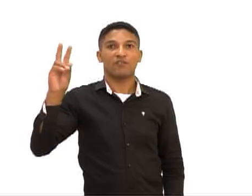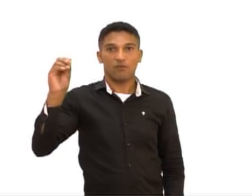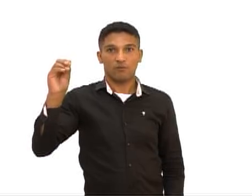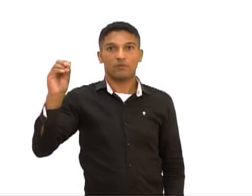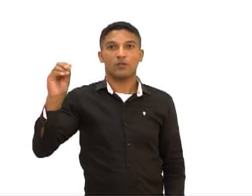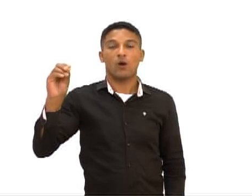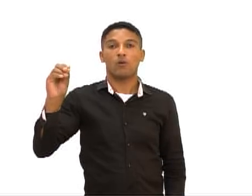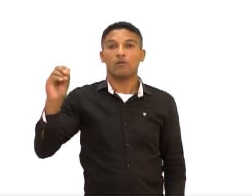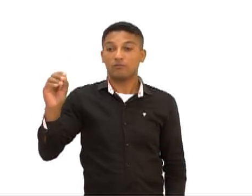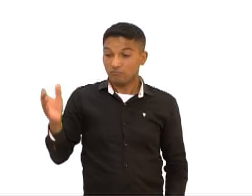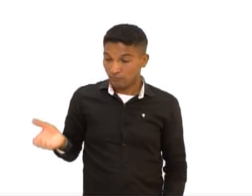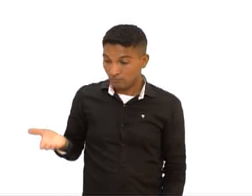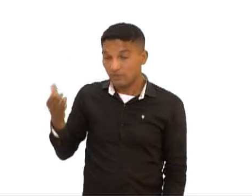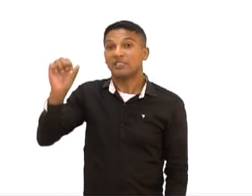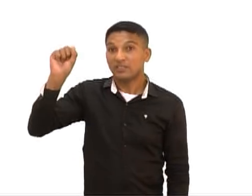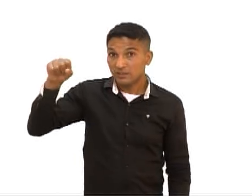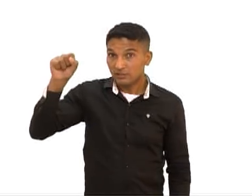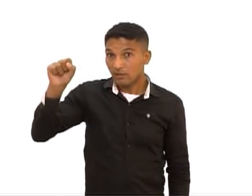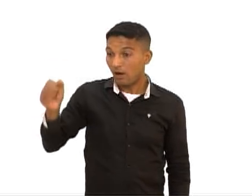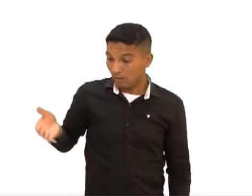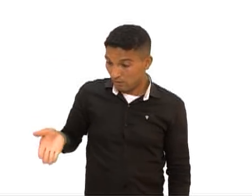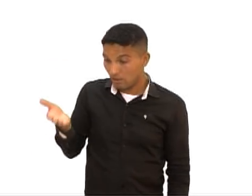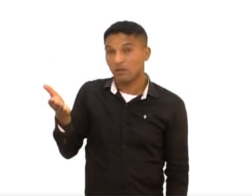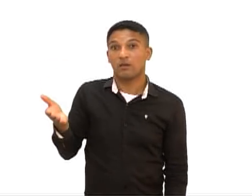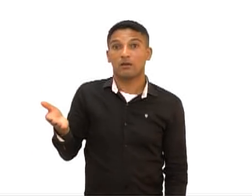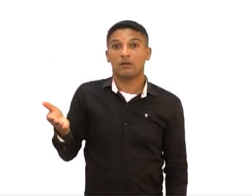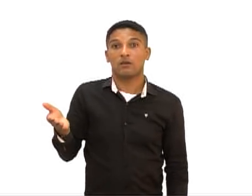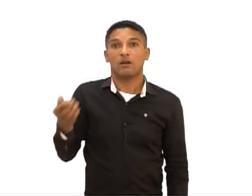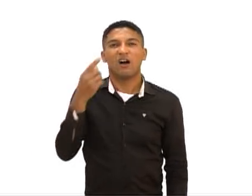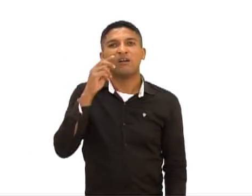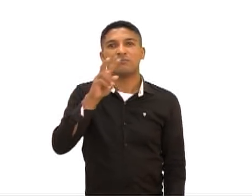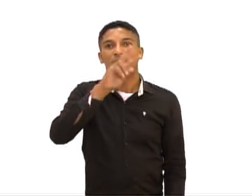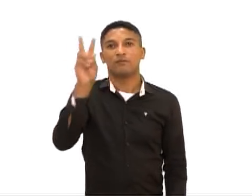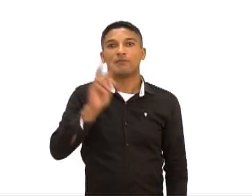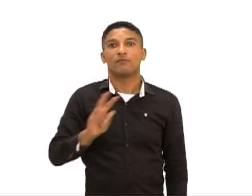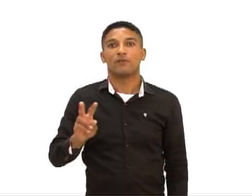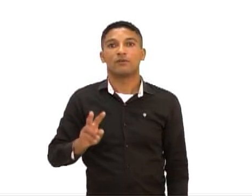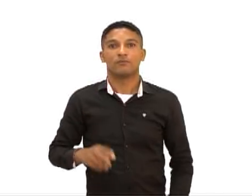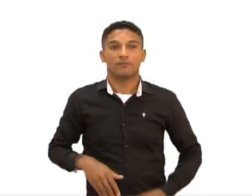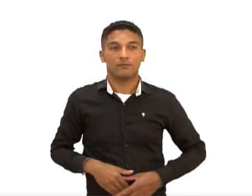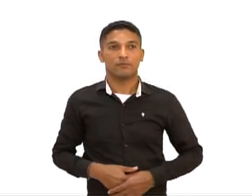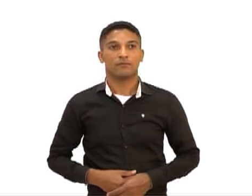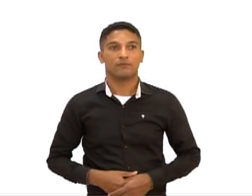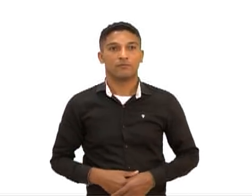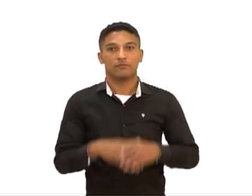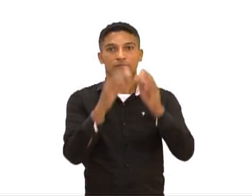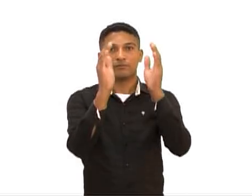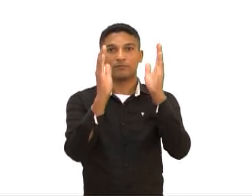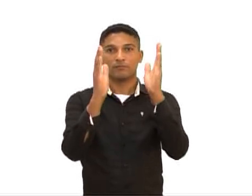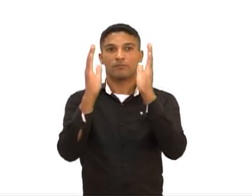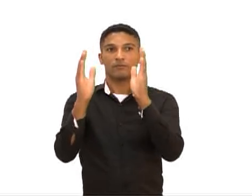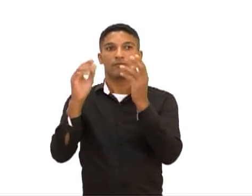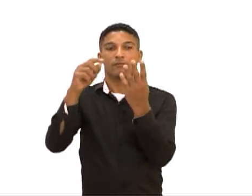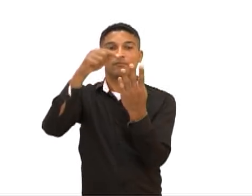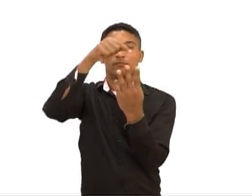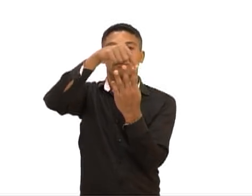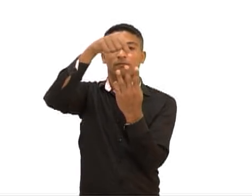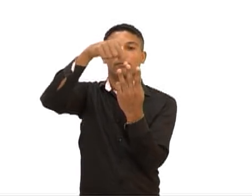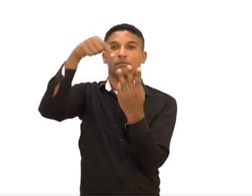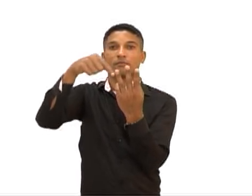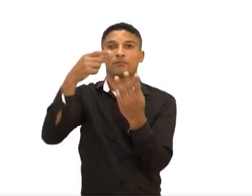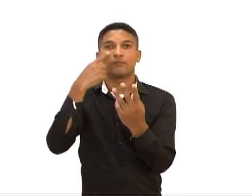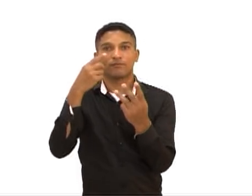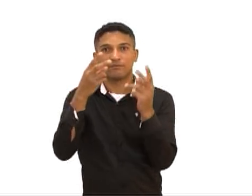vós doais e eles doam, né? Aí vocês montaram também ali o presente do modo subjuntivo, né? Que ficou lá que